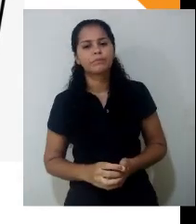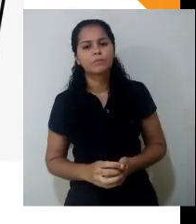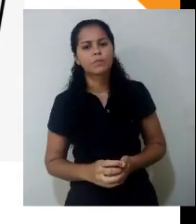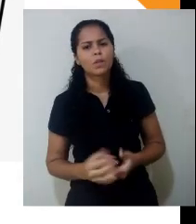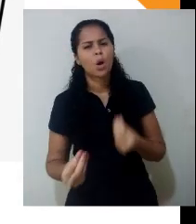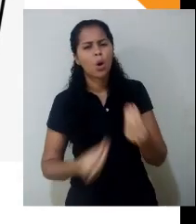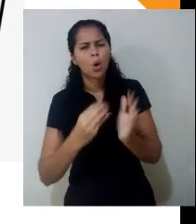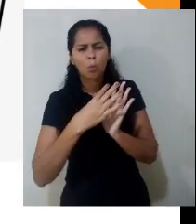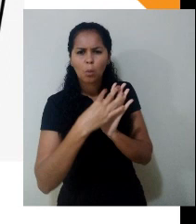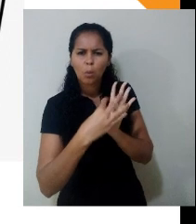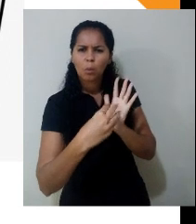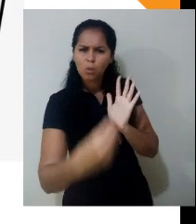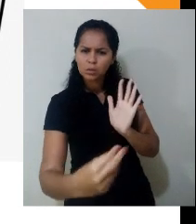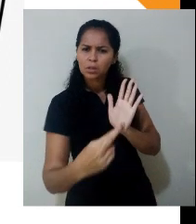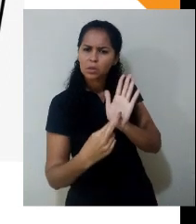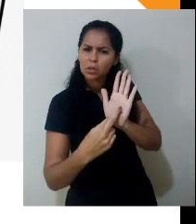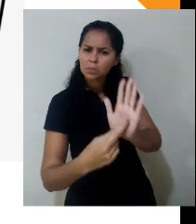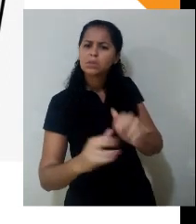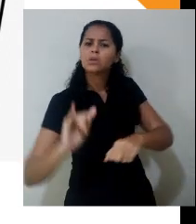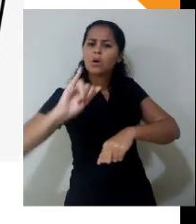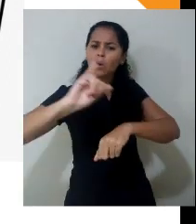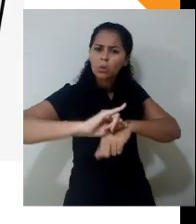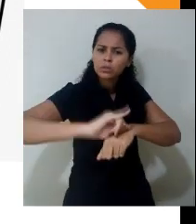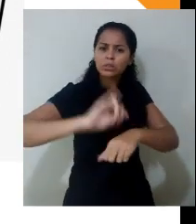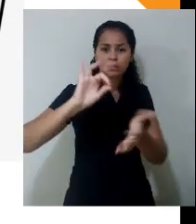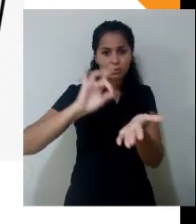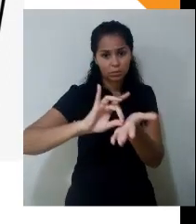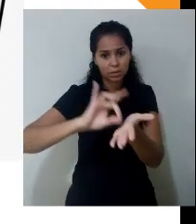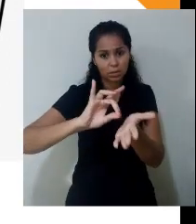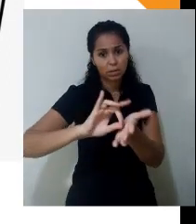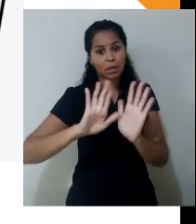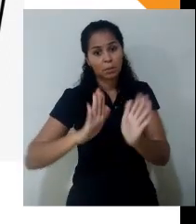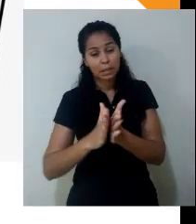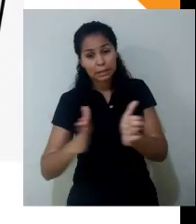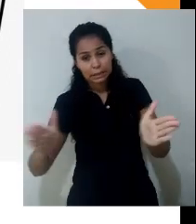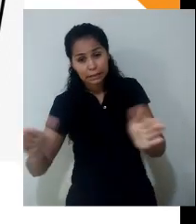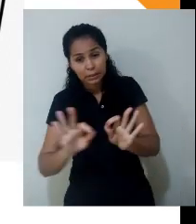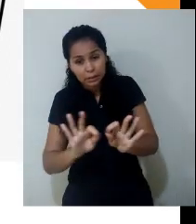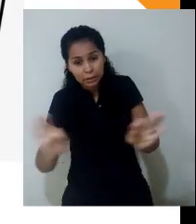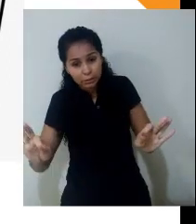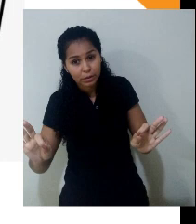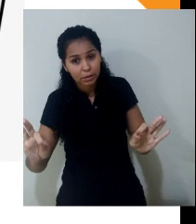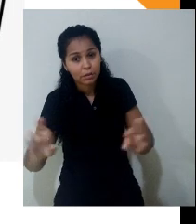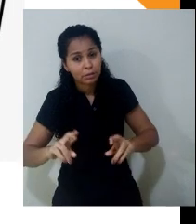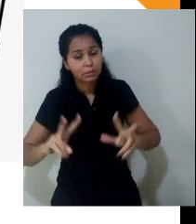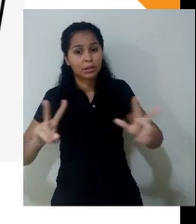como um modelo representa um objeto real cujas dimensões são diferentes das